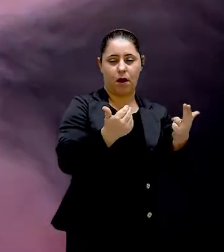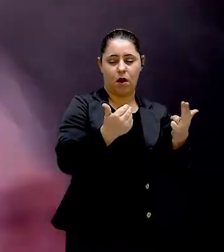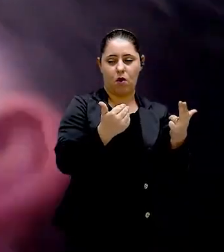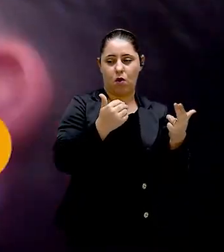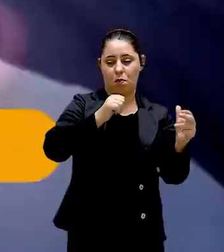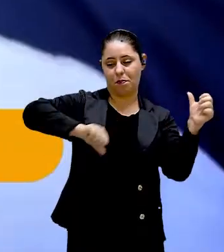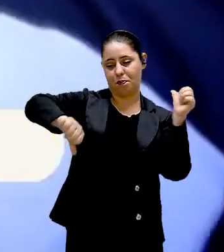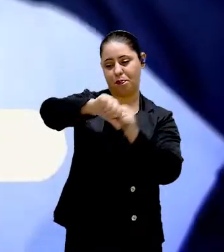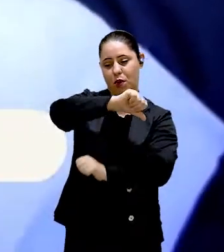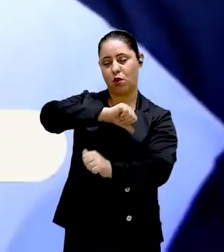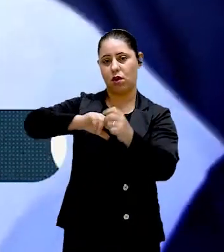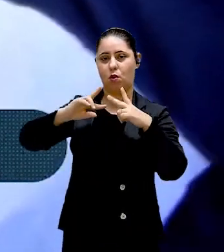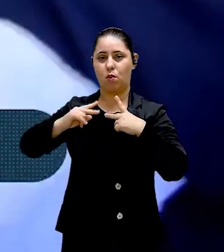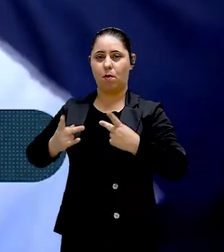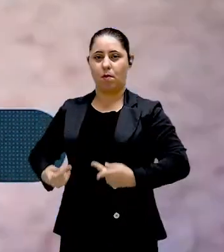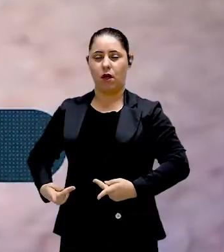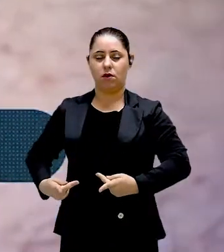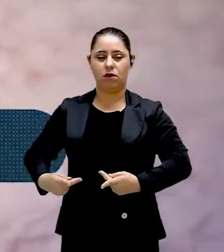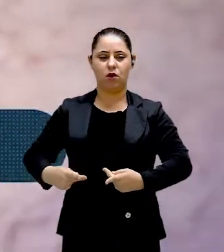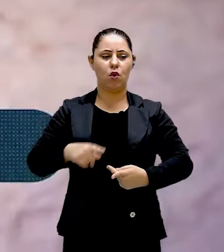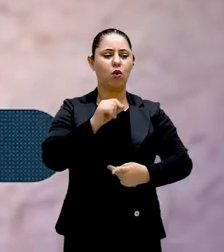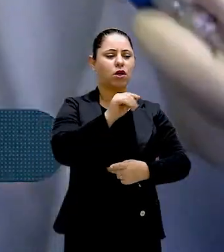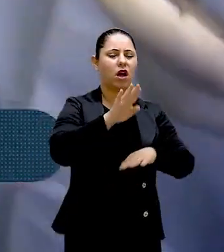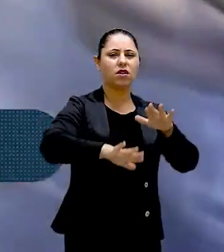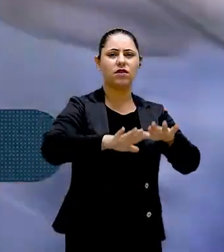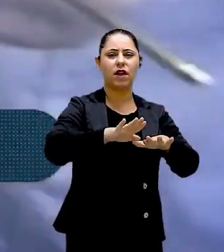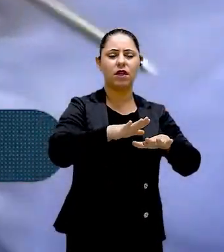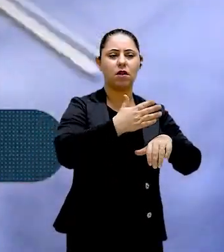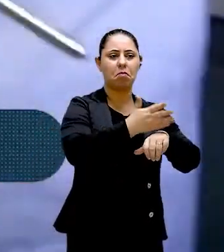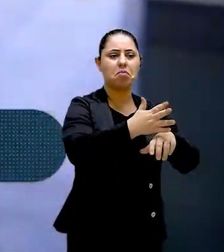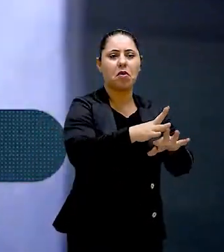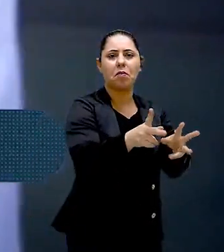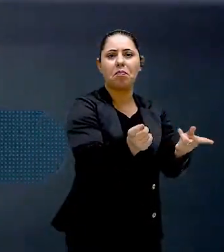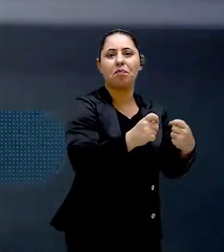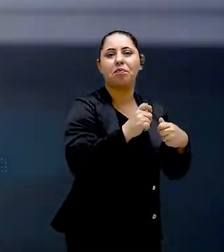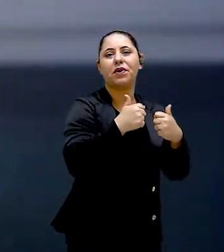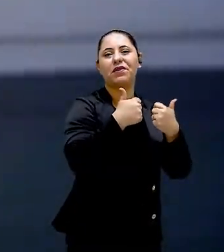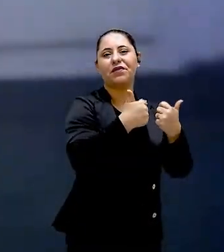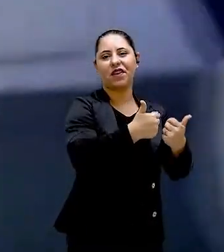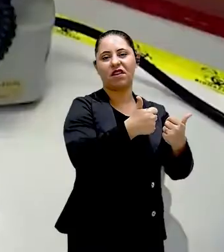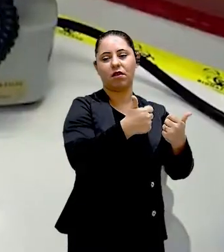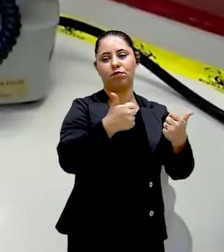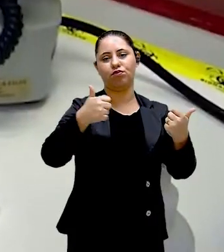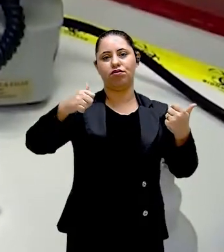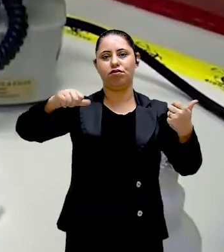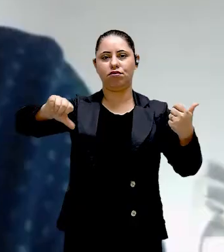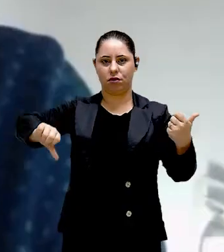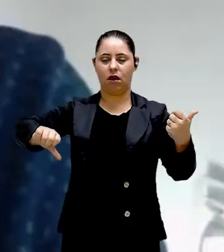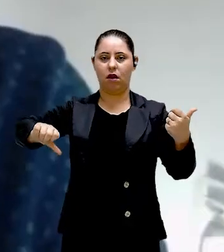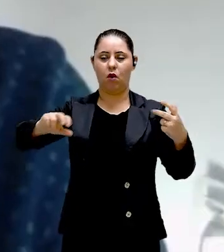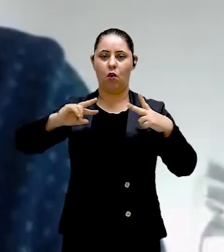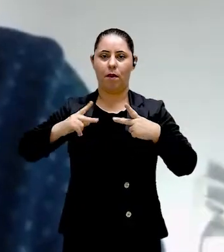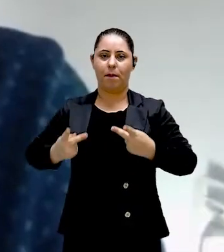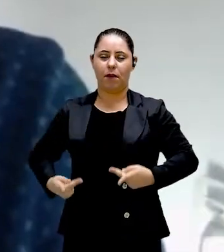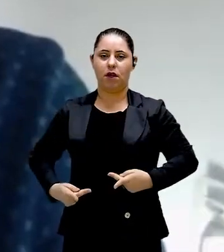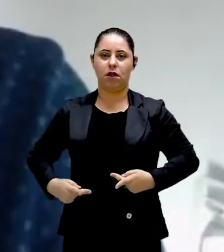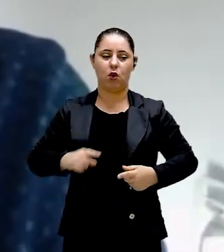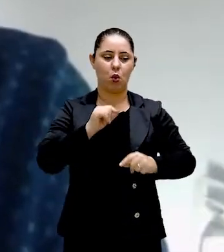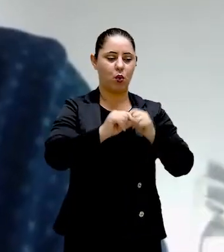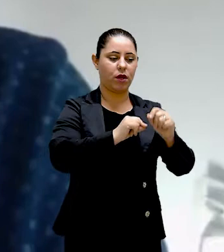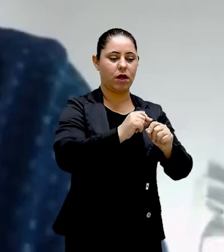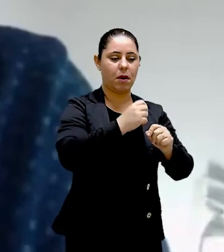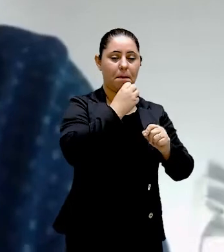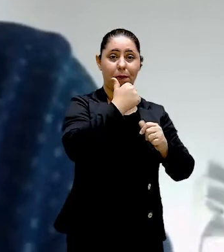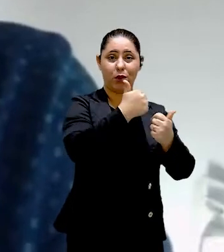coisas que funcionaram nos animais não funcionam nos seres humanos, coisas que não foram tóxicas nos animais são tóxicas para seres humanos,